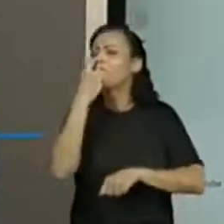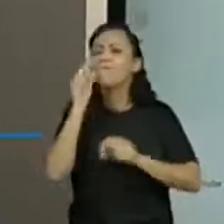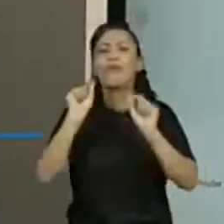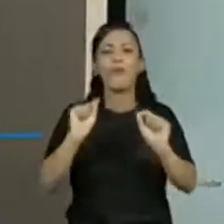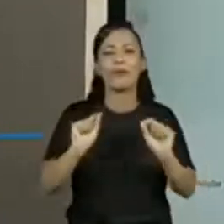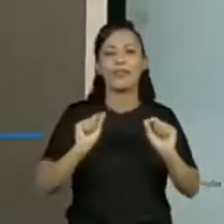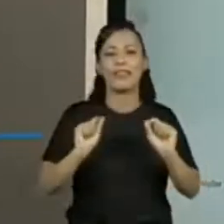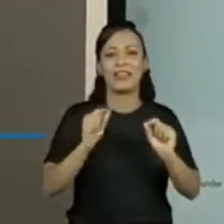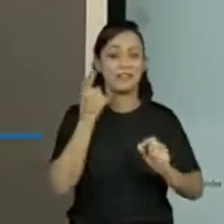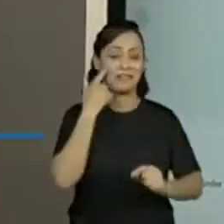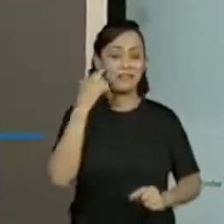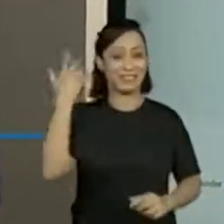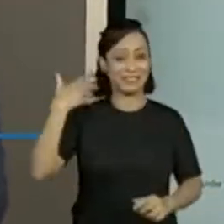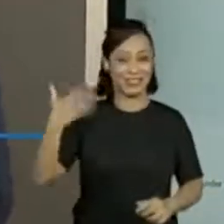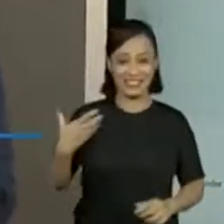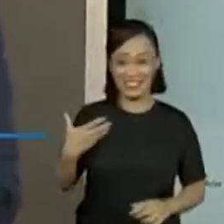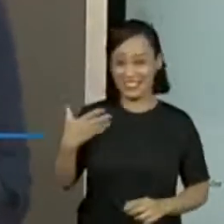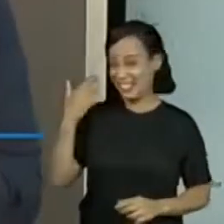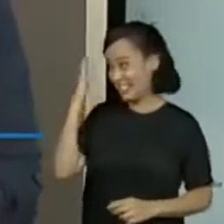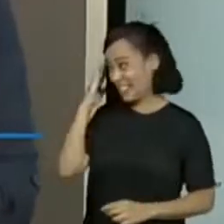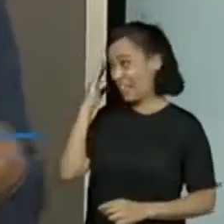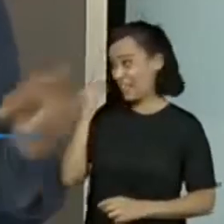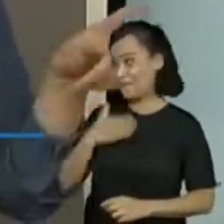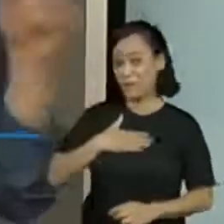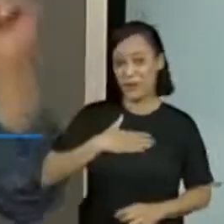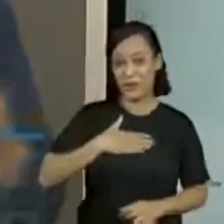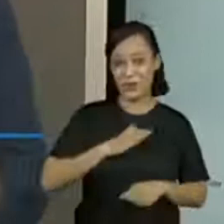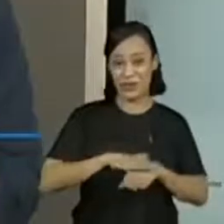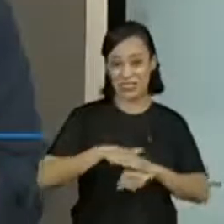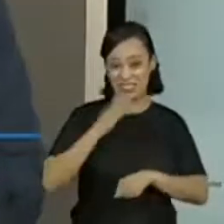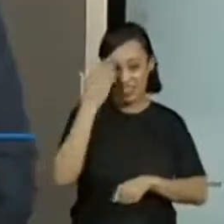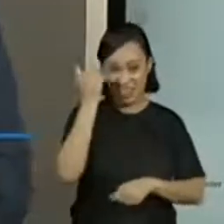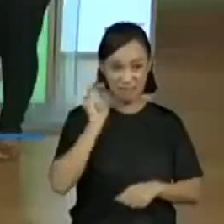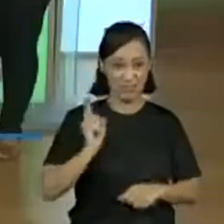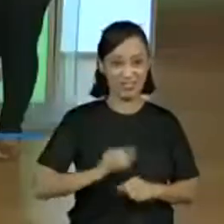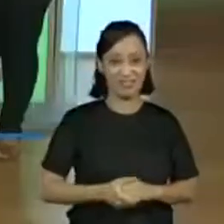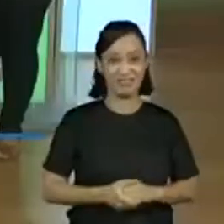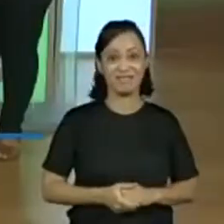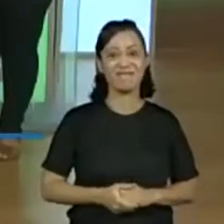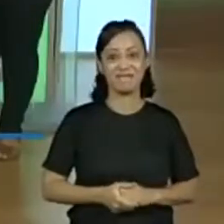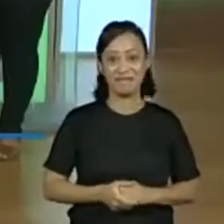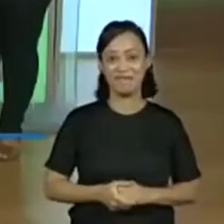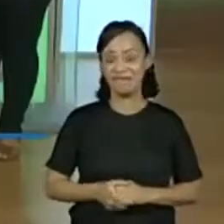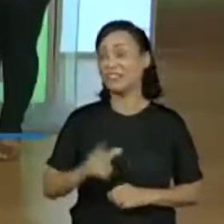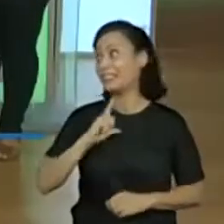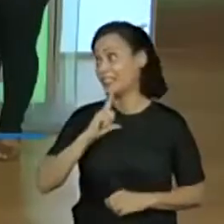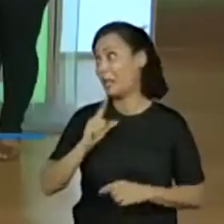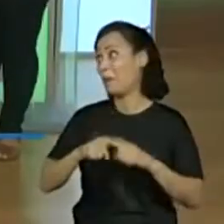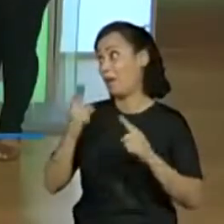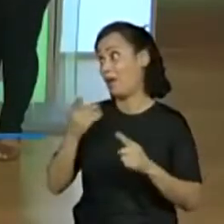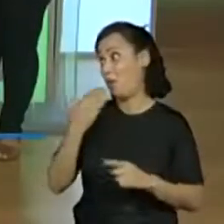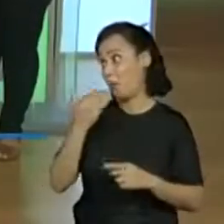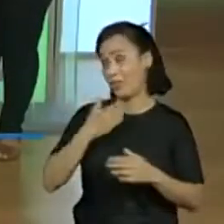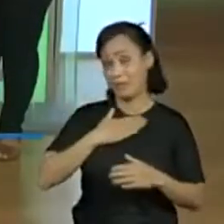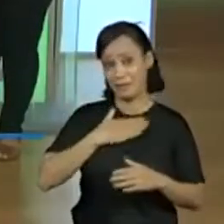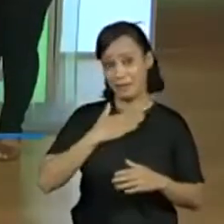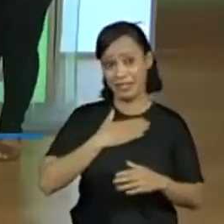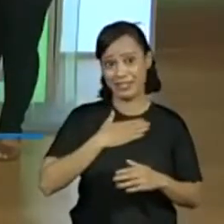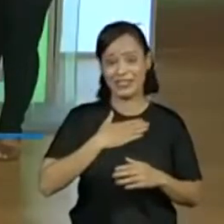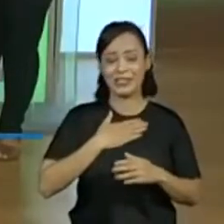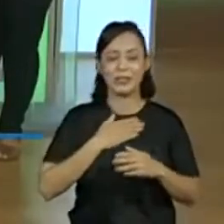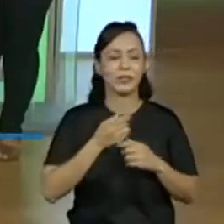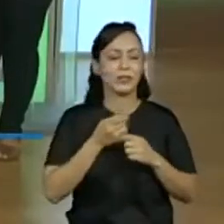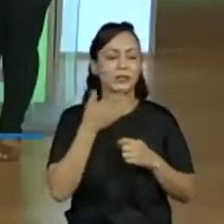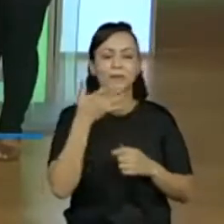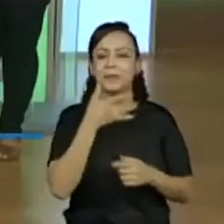professora Viviane será que eles sabem qual que é a minha comidinha preferida você tem que uma comida preferida eu tenho mas acho que a minha comida favorita não é